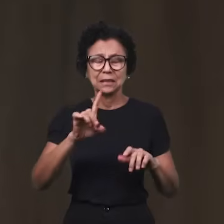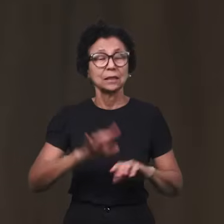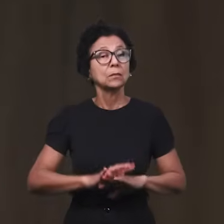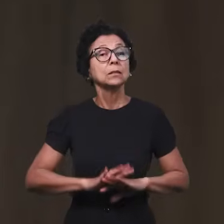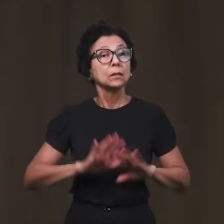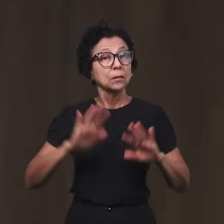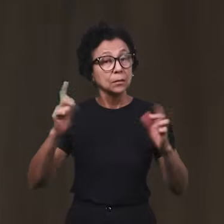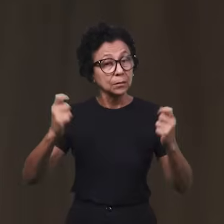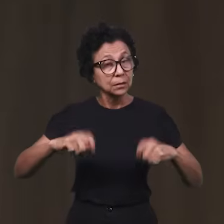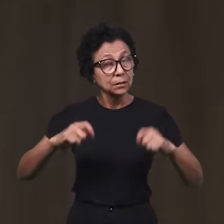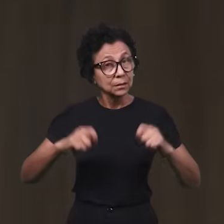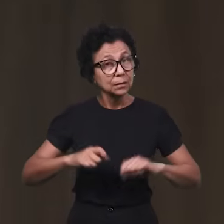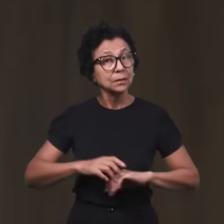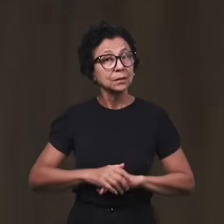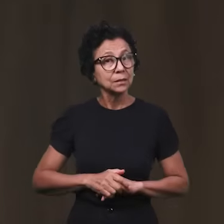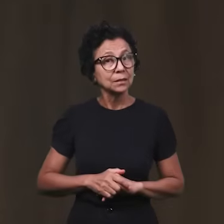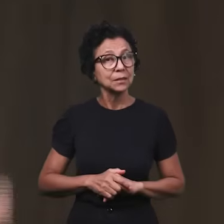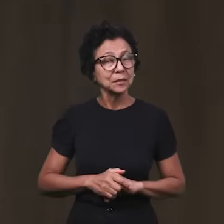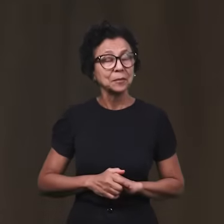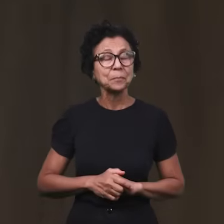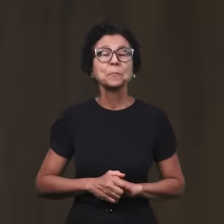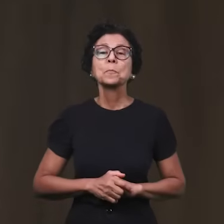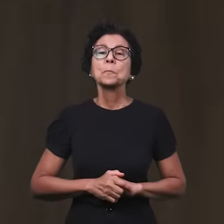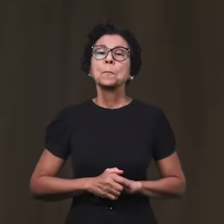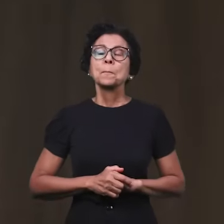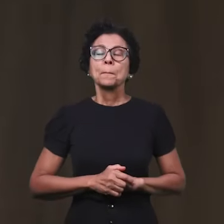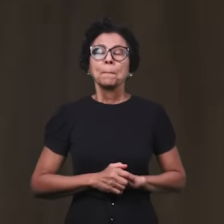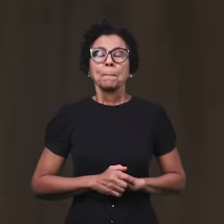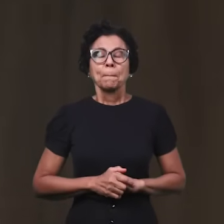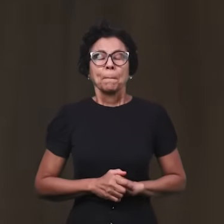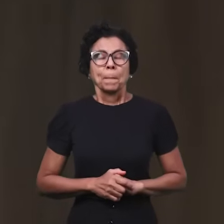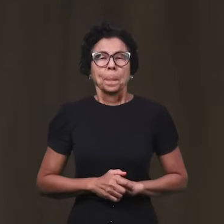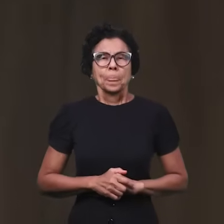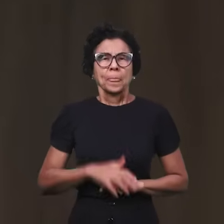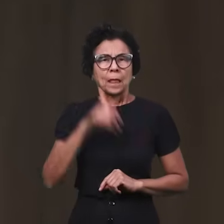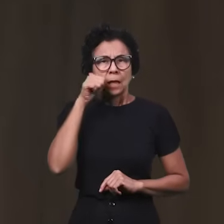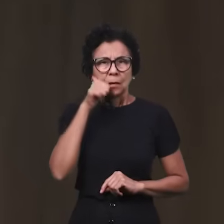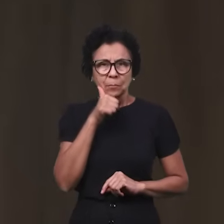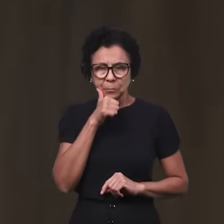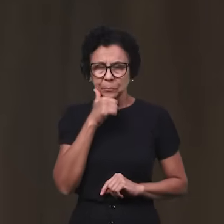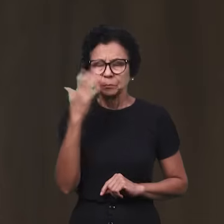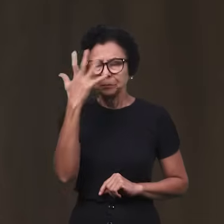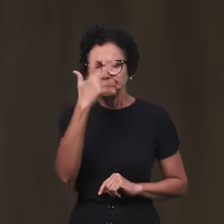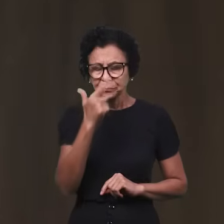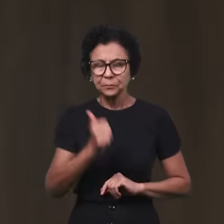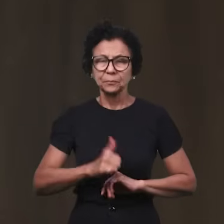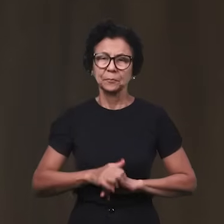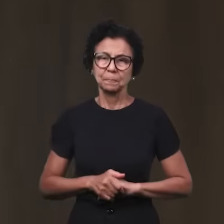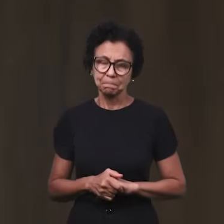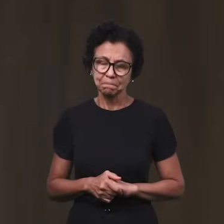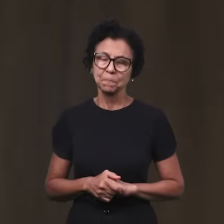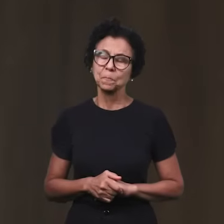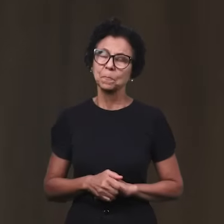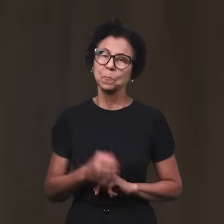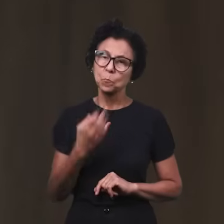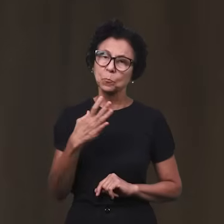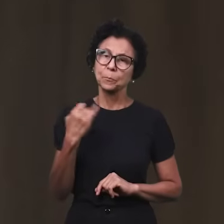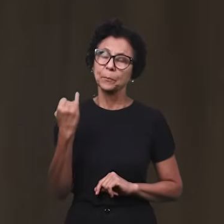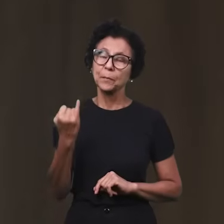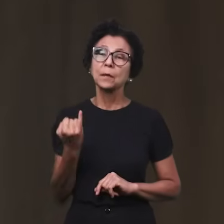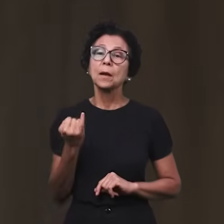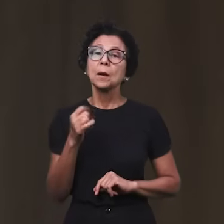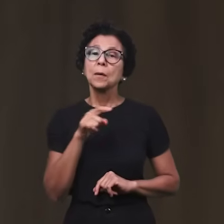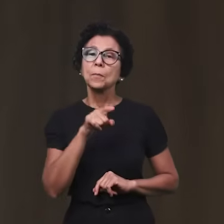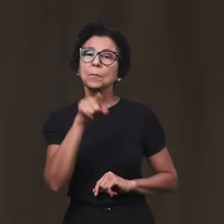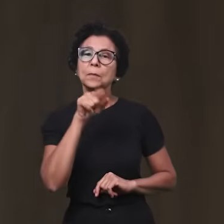que eram formosas, que eram cuidadosas com a sua aparência. Mas o que Deus quer nos ensinar hoje é em relação onde está o nosso coração, qual é o